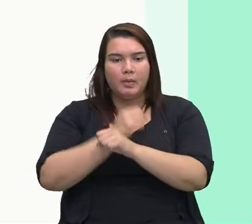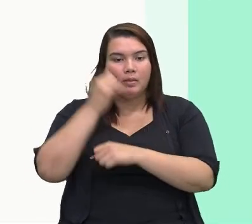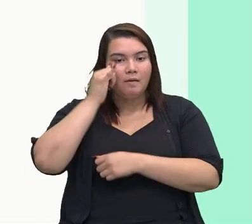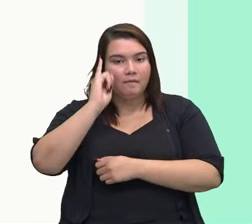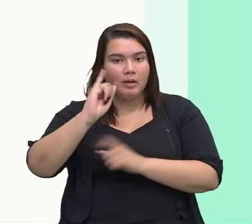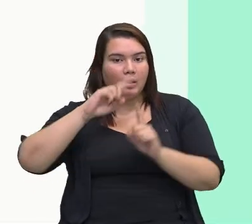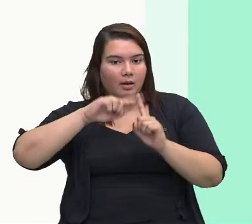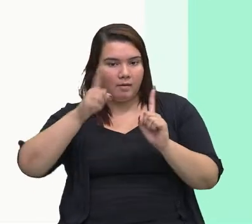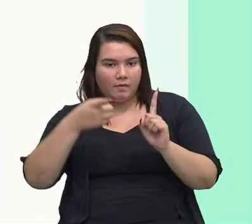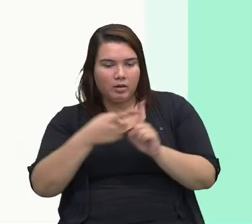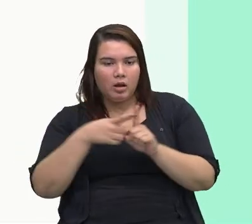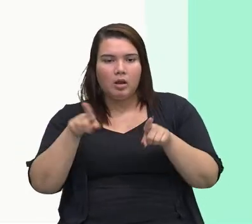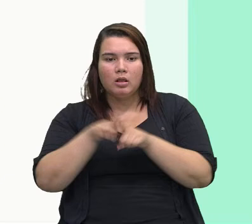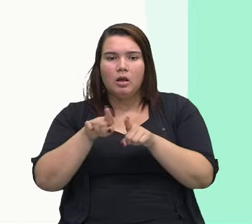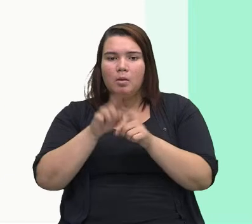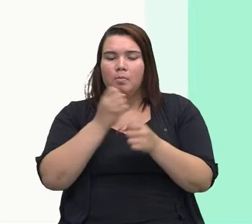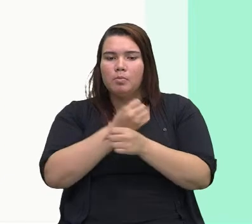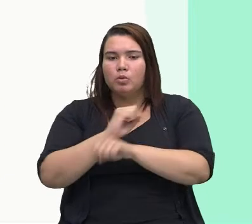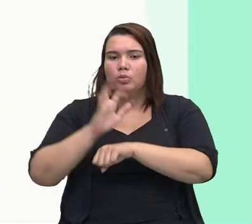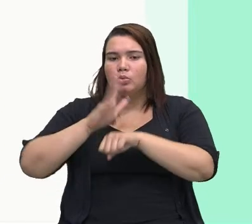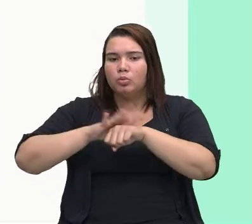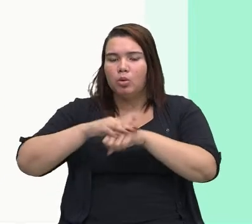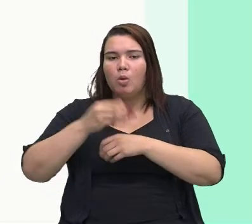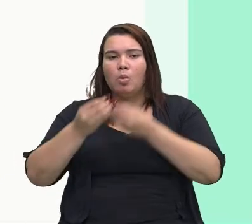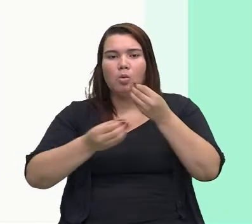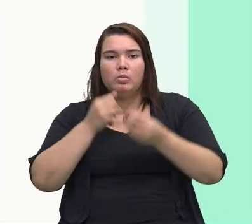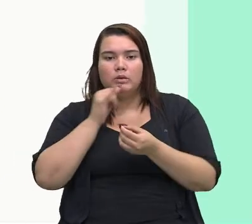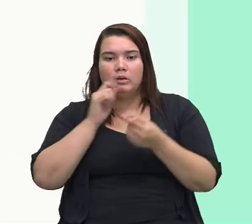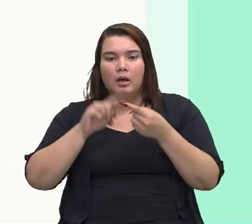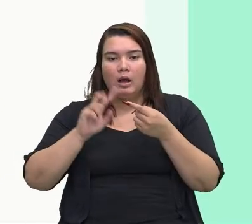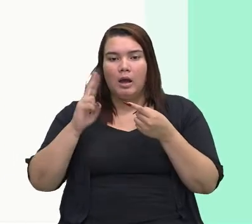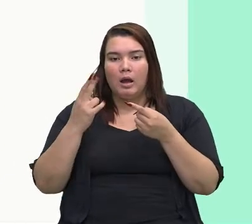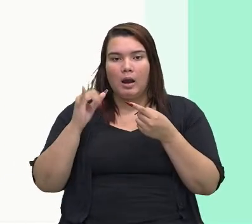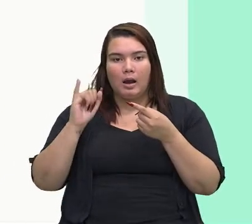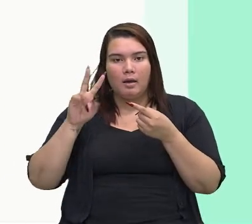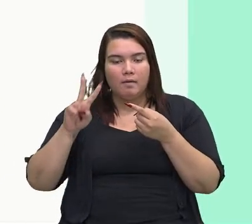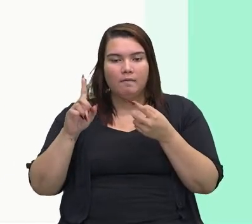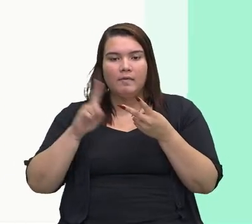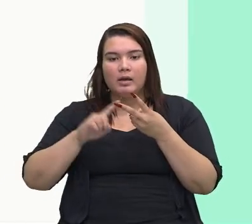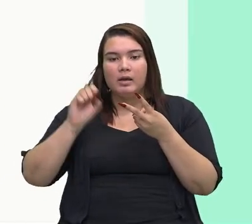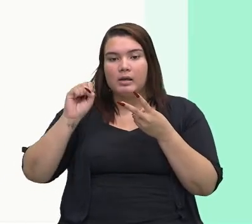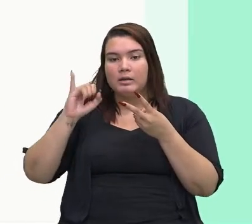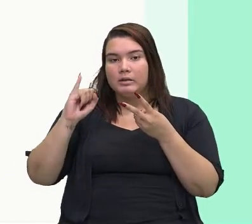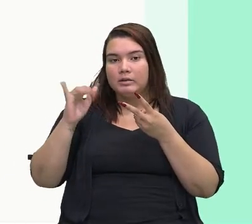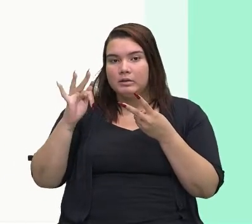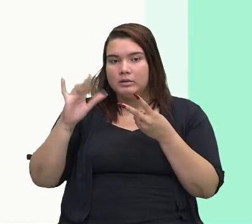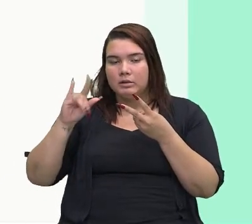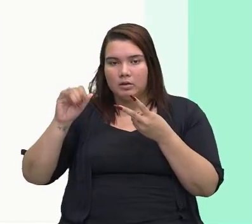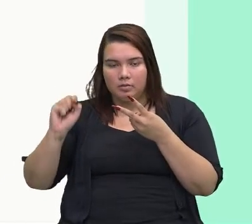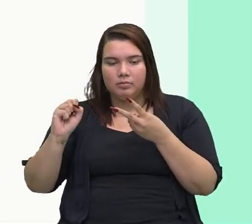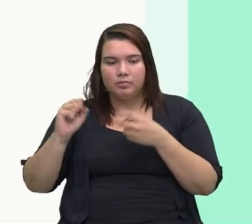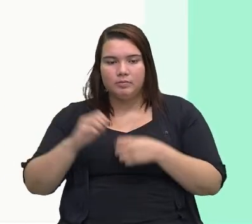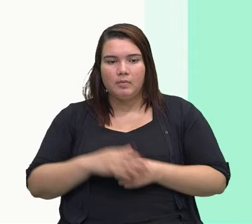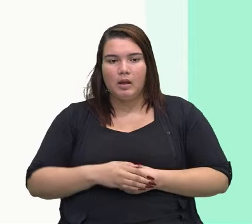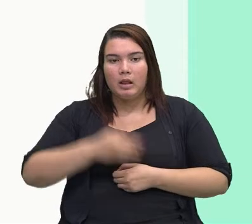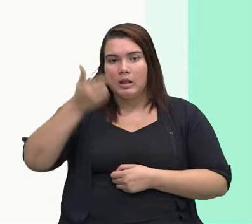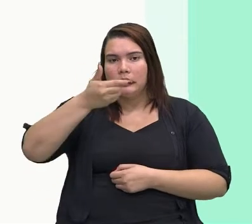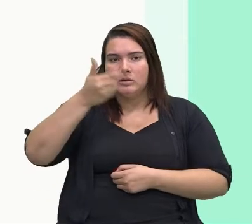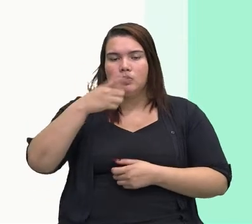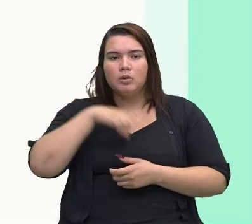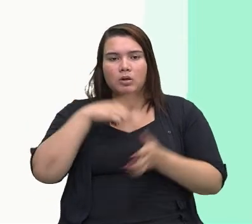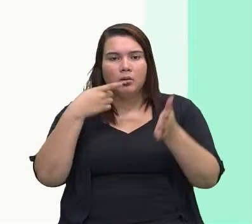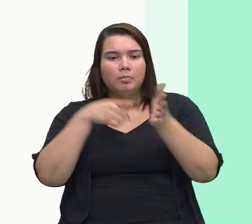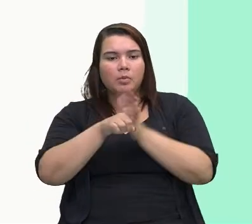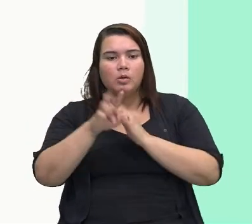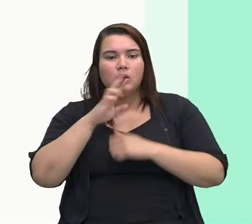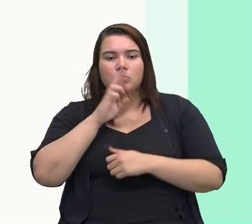não desejada, quanto para proteger de ISTs como HIV e sífilis. A nossa segunda afirmativa, as pílulas